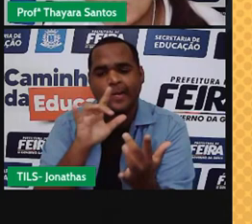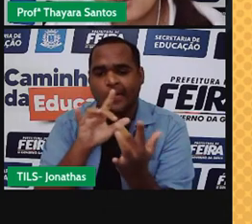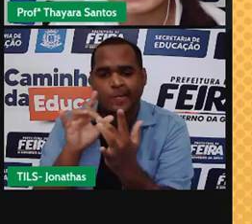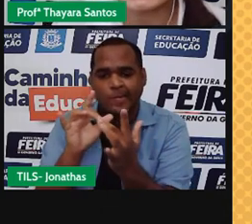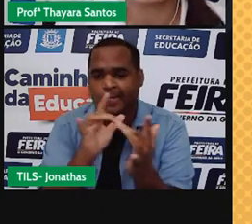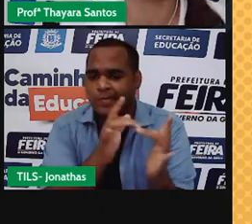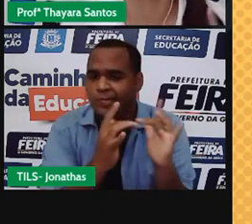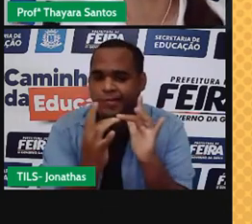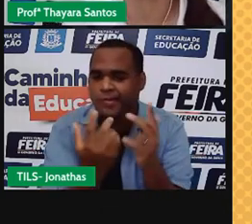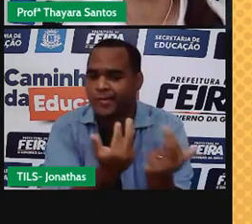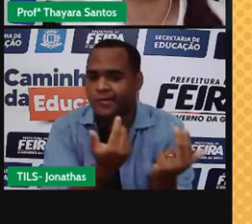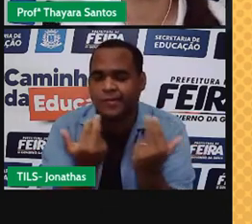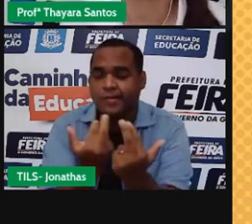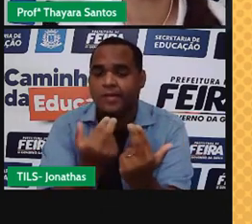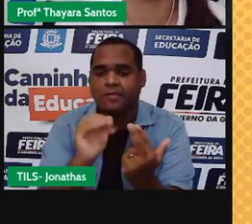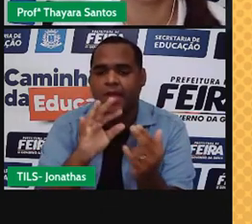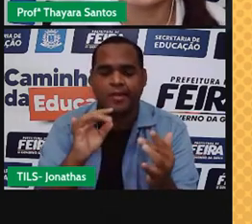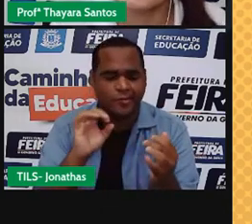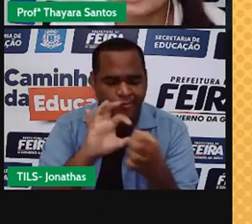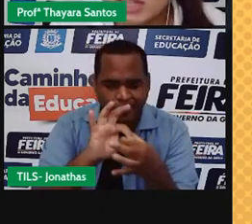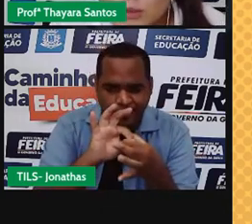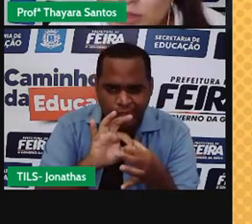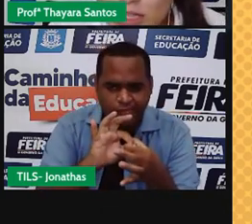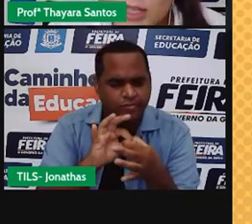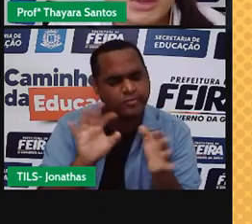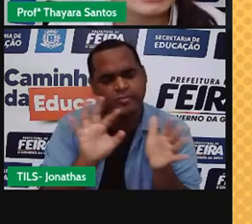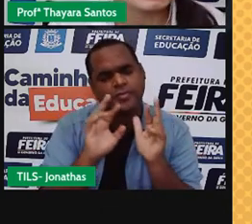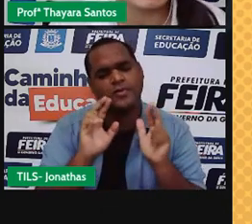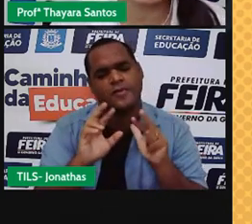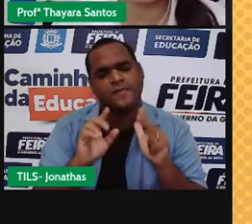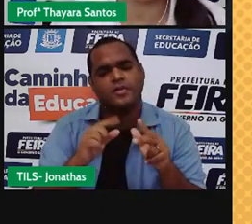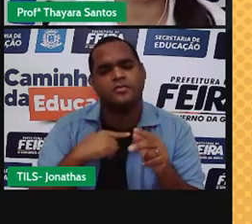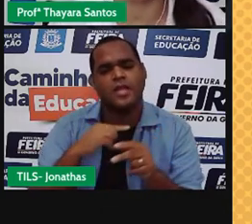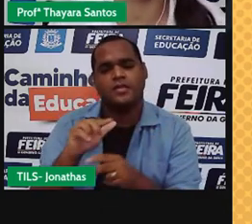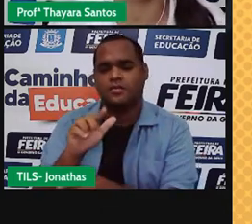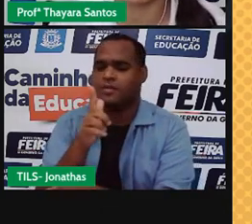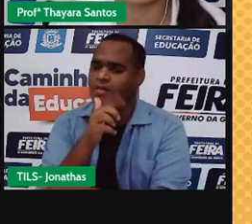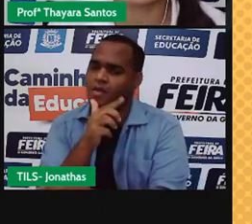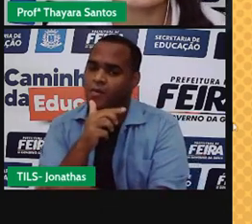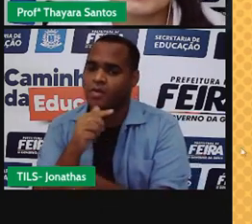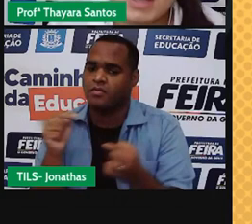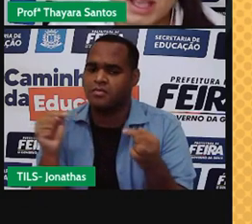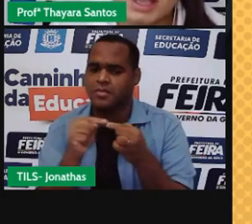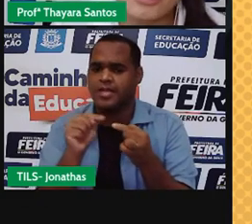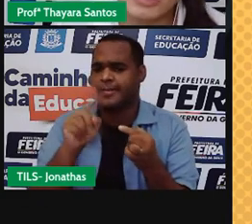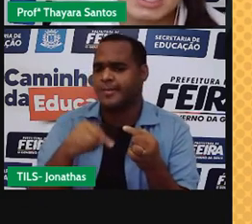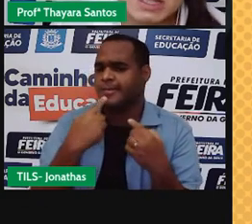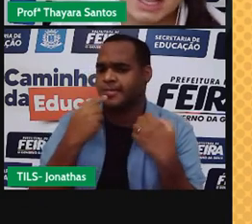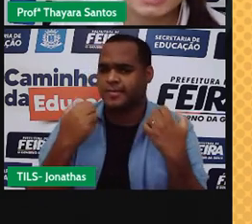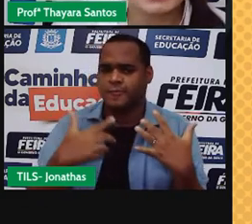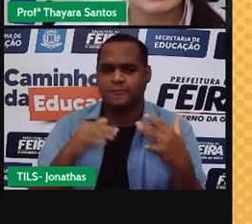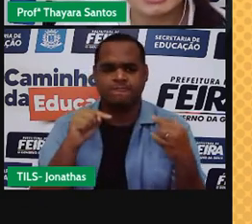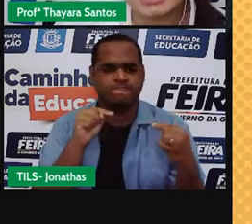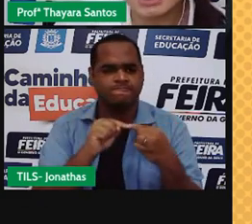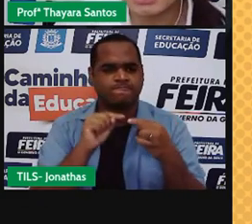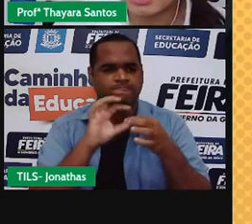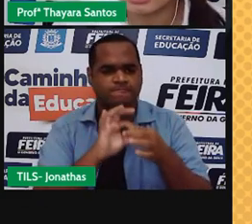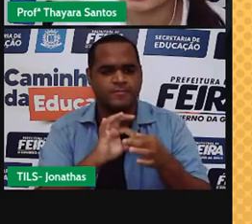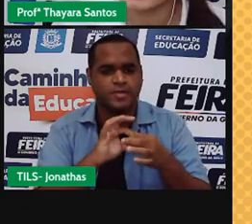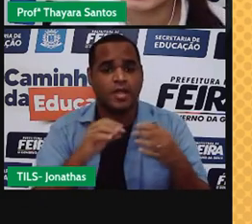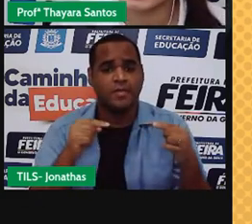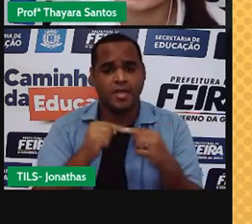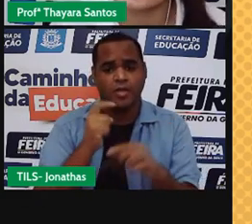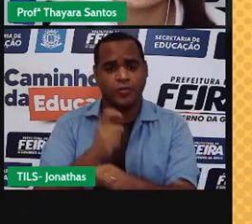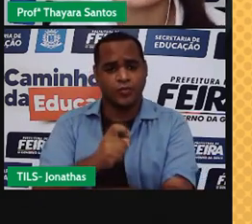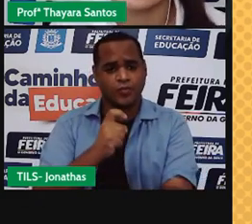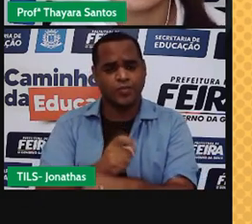si, mas elas não estão grudadas. E no estado líquido, a gente não tem mais aquela forma fixa que tinha no estado